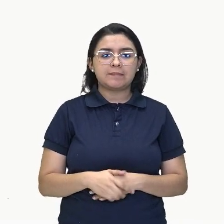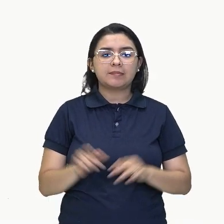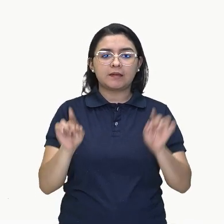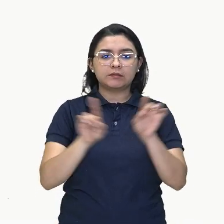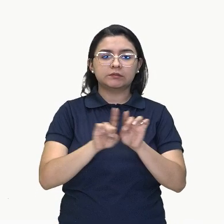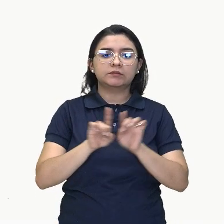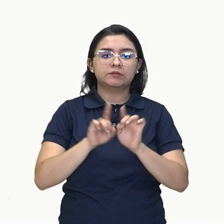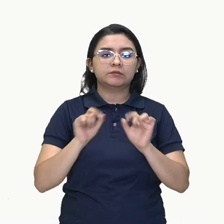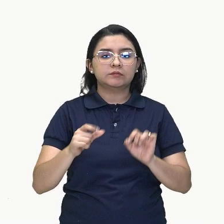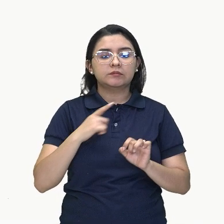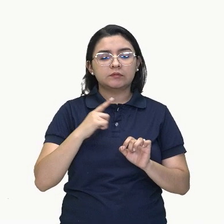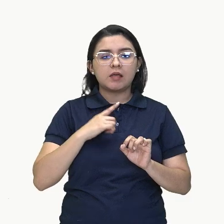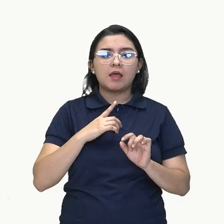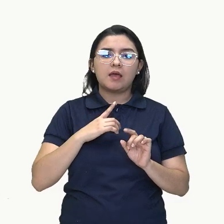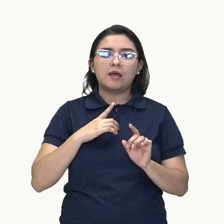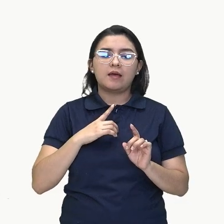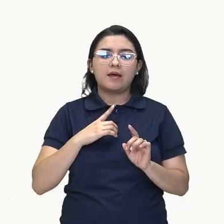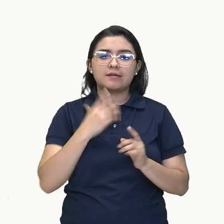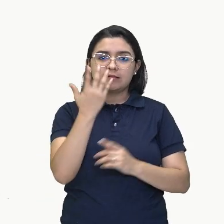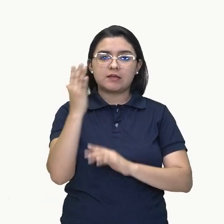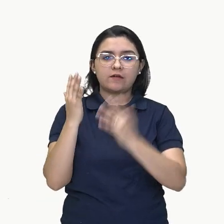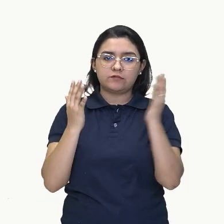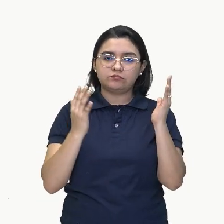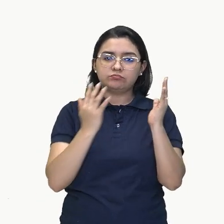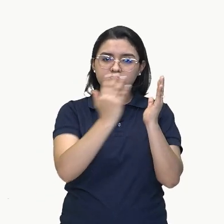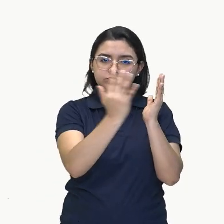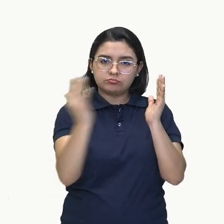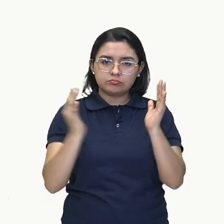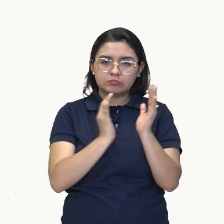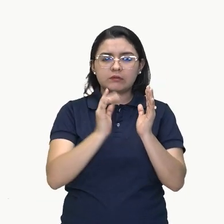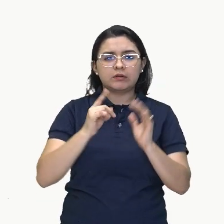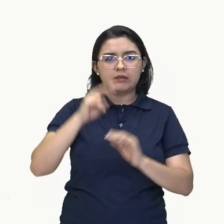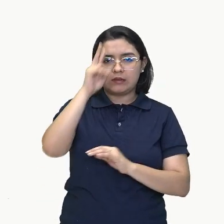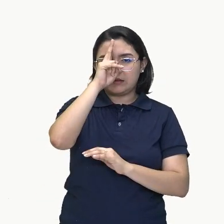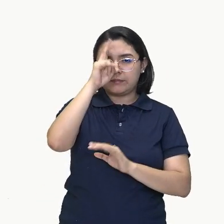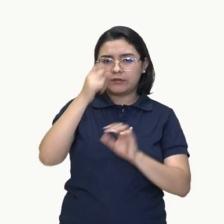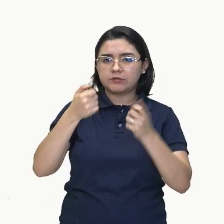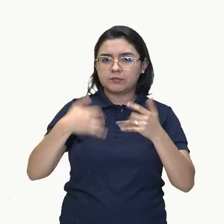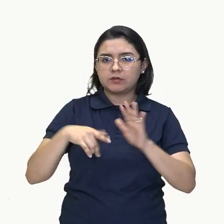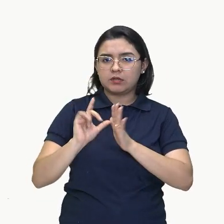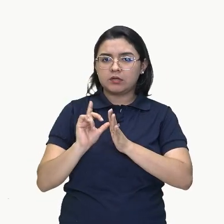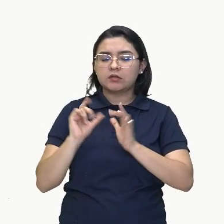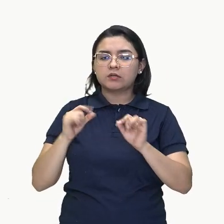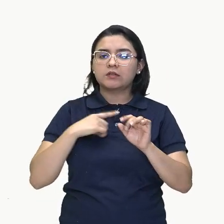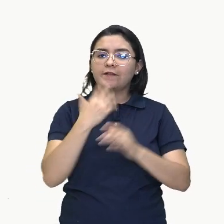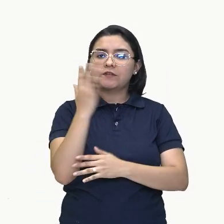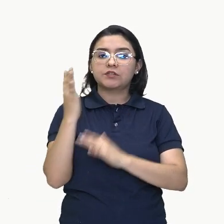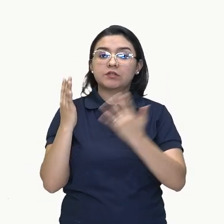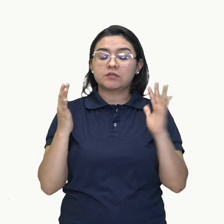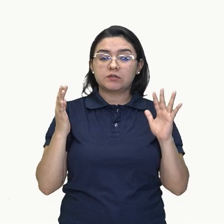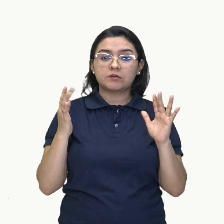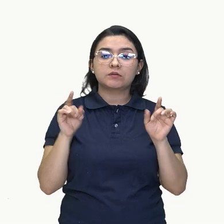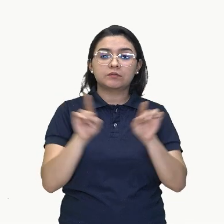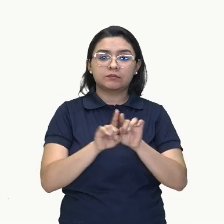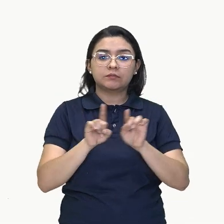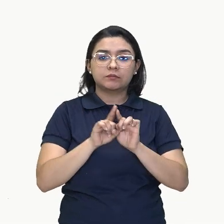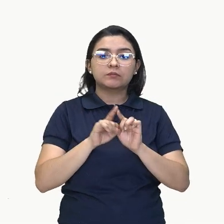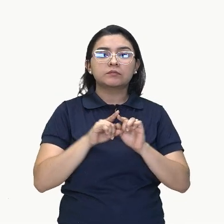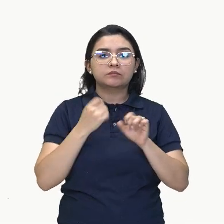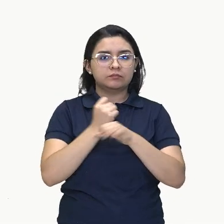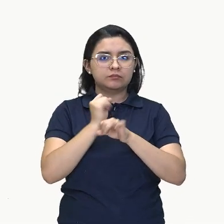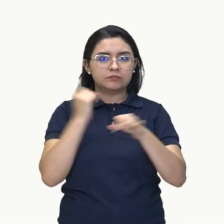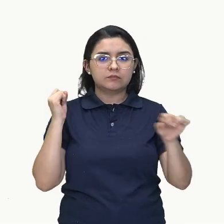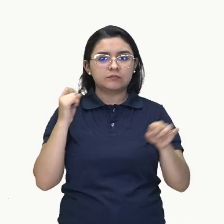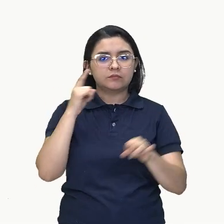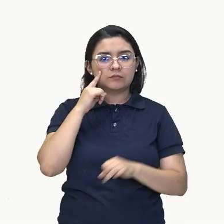Elas crescem umas próximas às outras, né? Lembra que a gente falou lá da vegetação densa, né? A gente